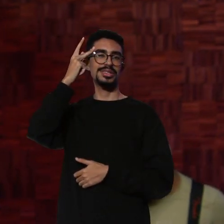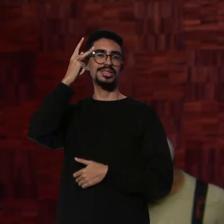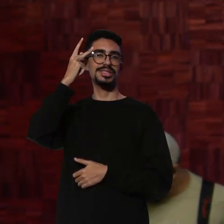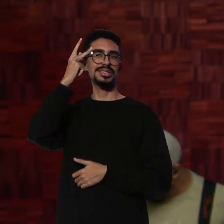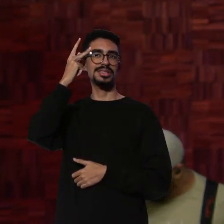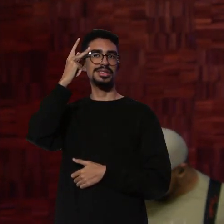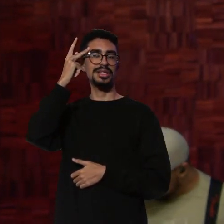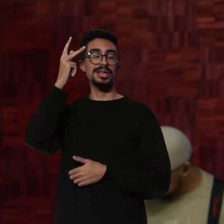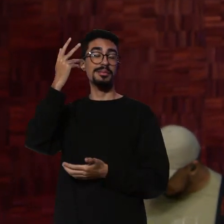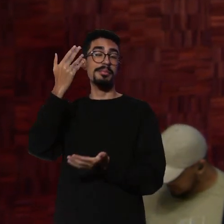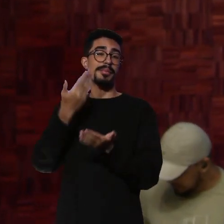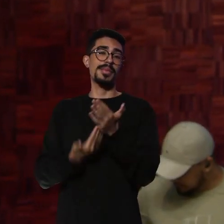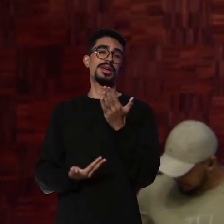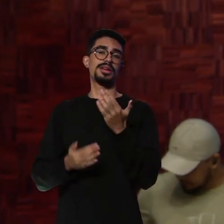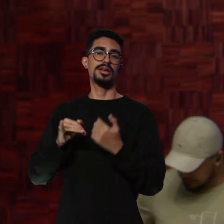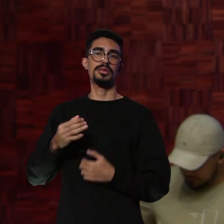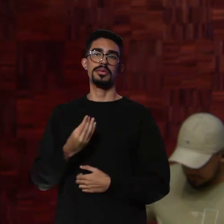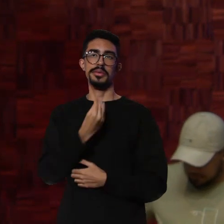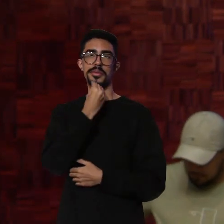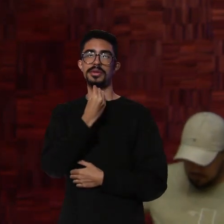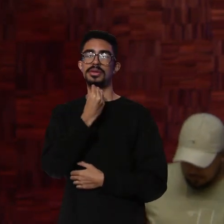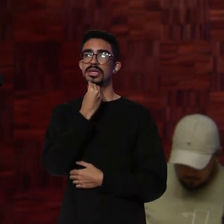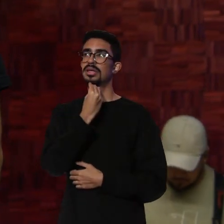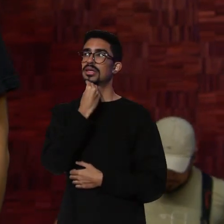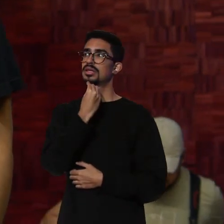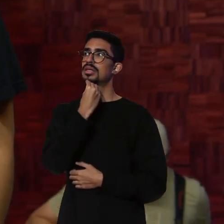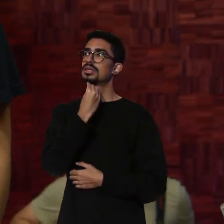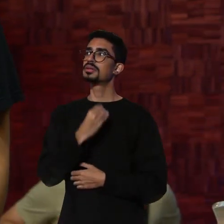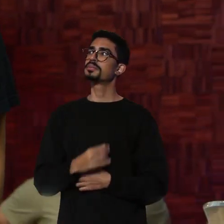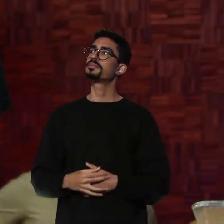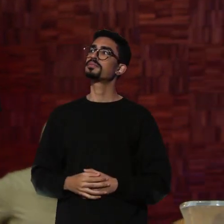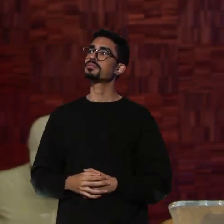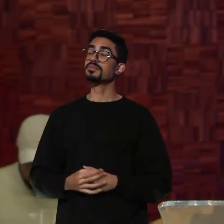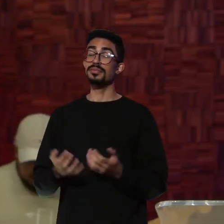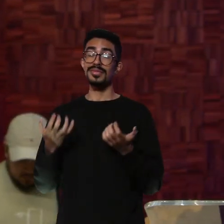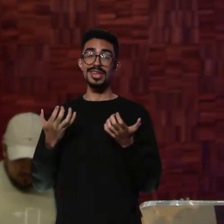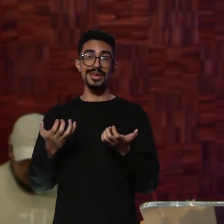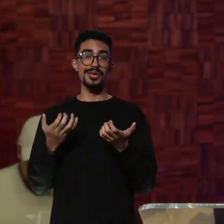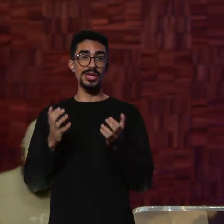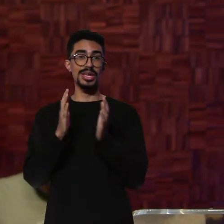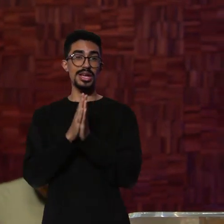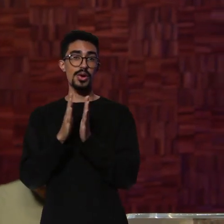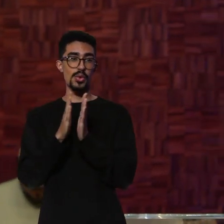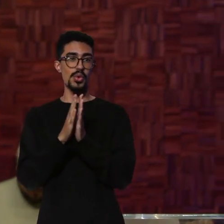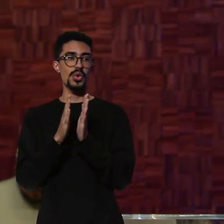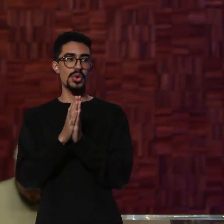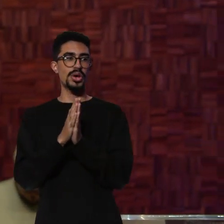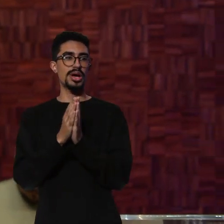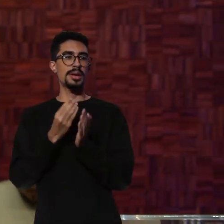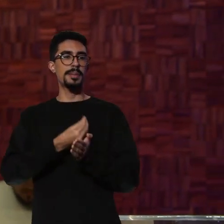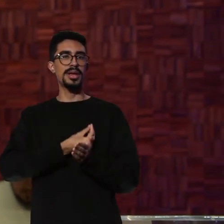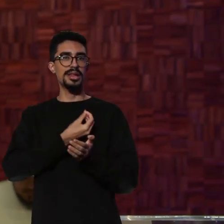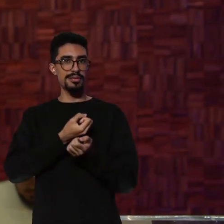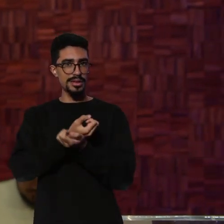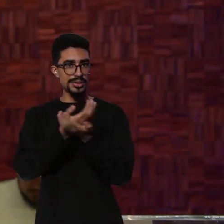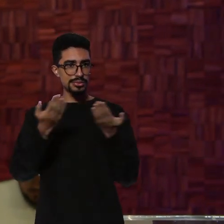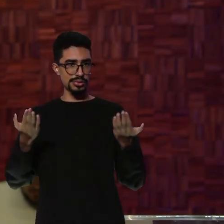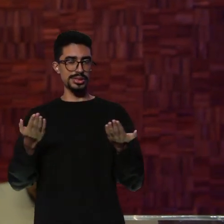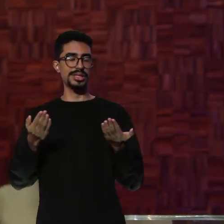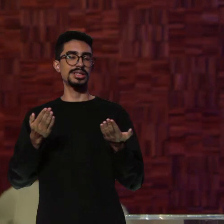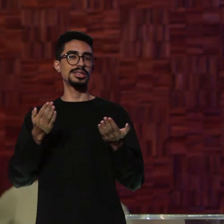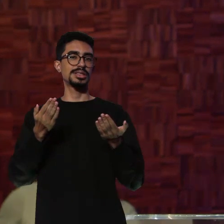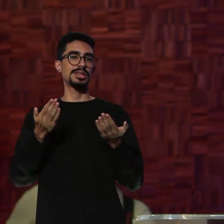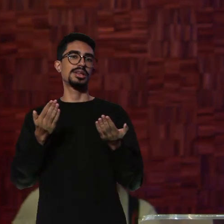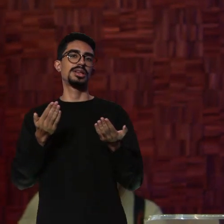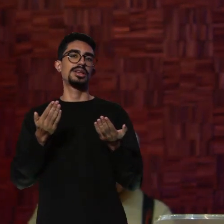oportunidade. Eu queria orar para que, se essa oportunidade é uma pessoa, quem sabe Deus possa colocá-la